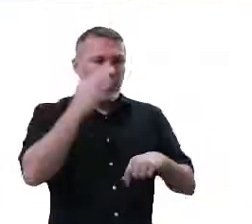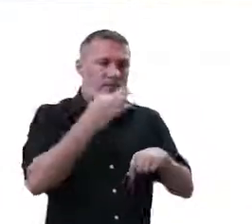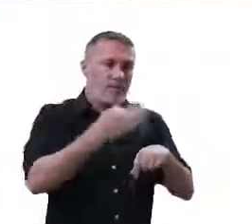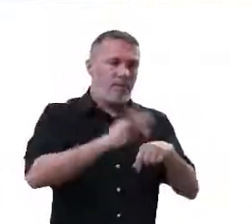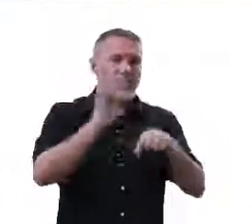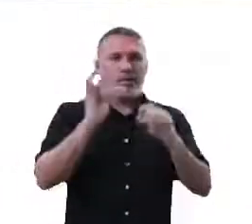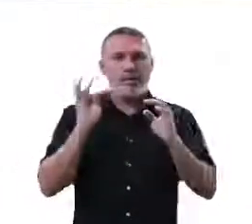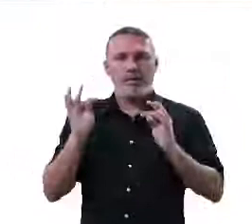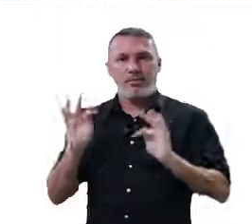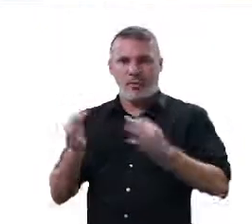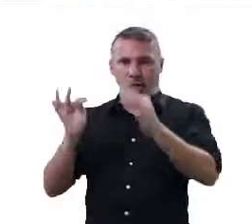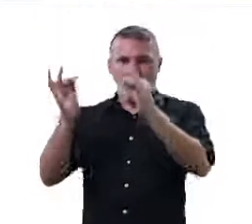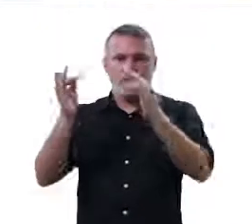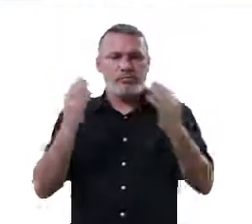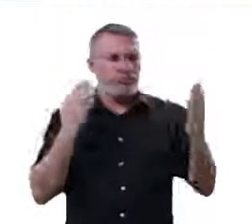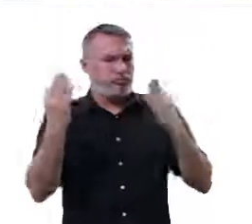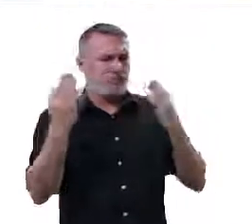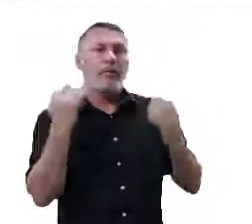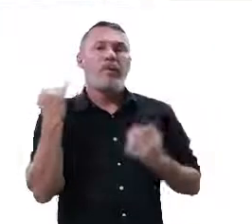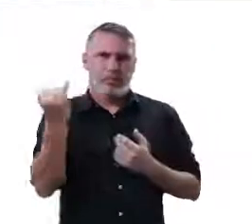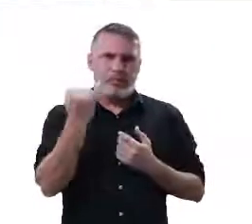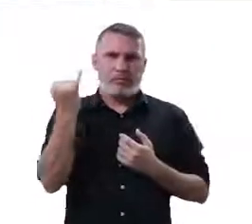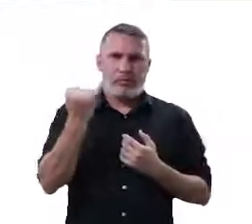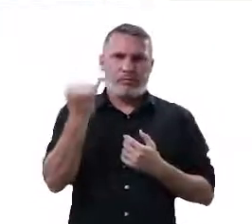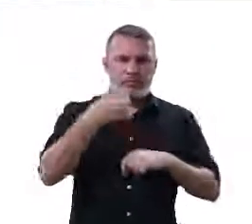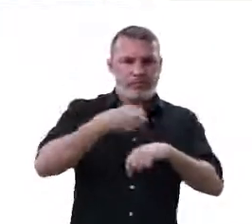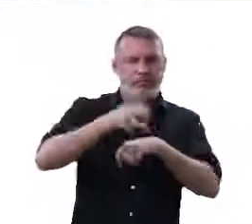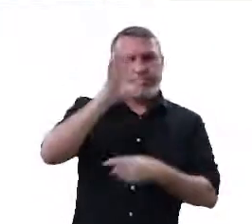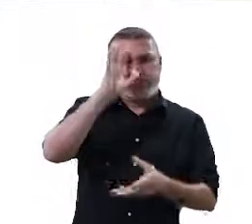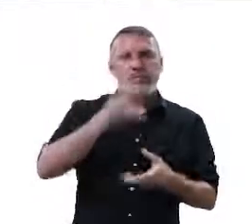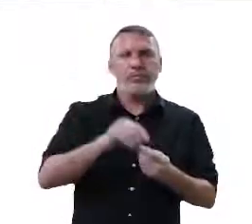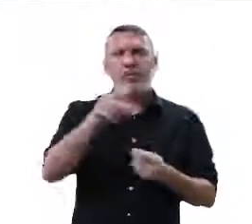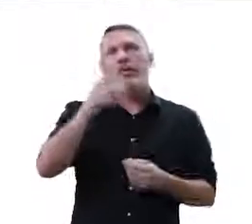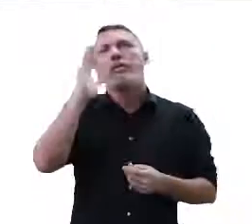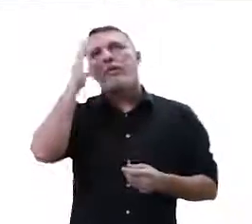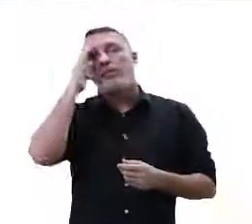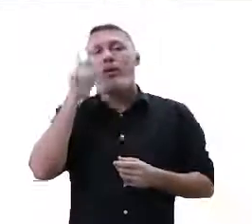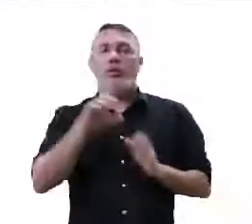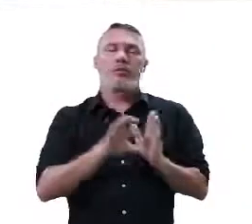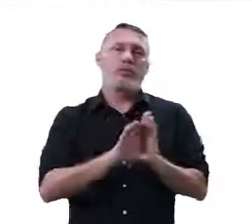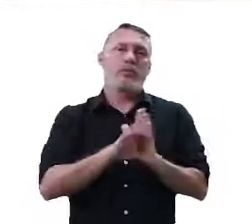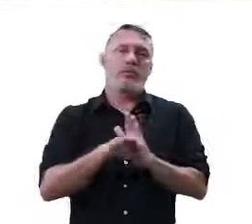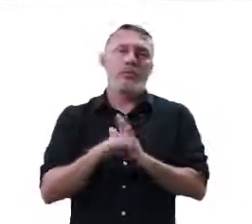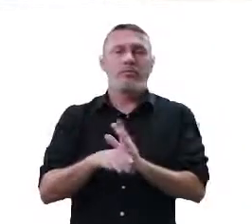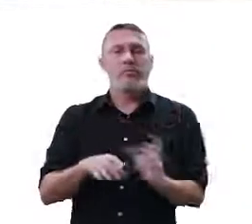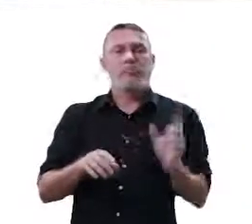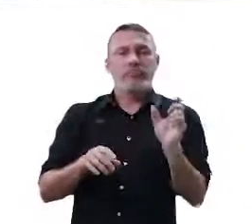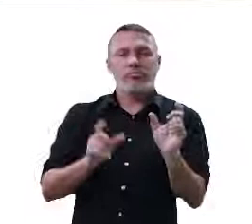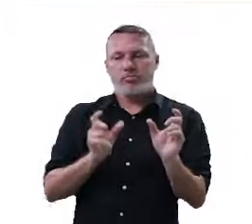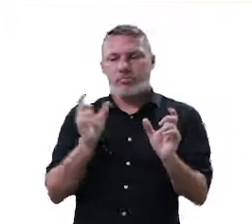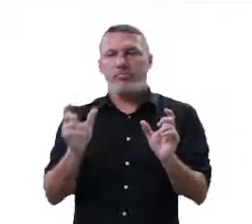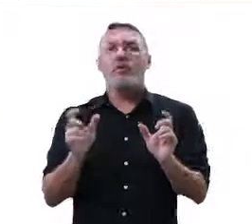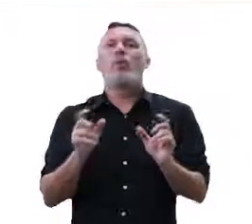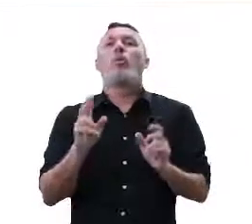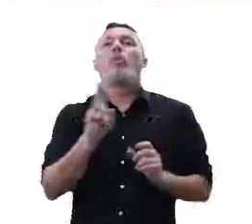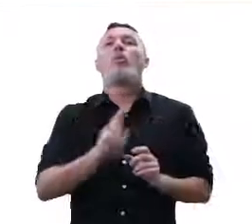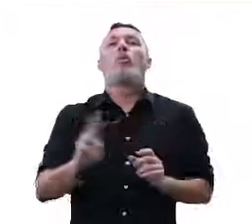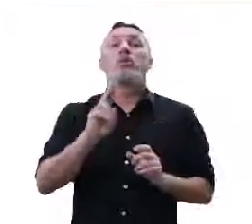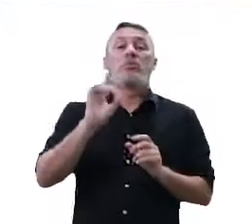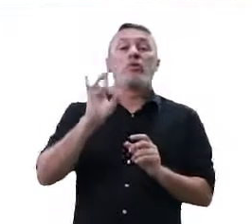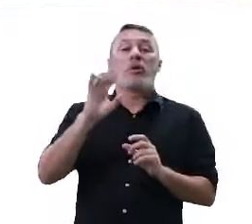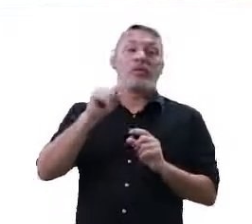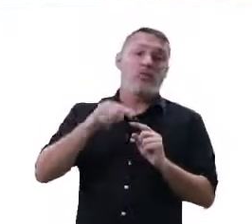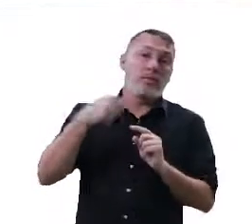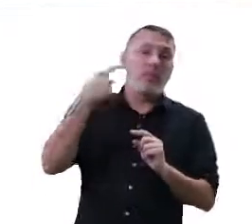tecnologias. Isso é importante por quê? Porque muita gente, tecnologia é um um conceito, é um termo que a gente só utiliza após